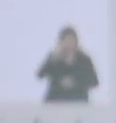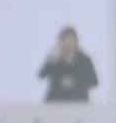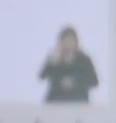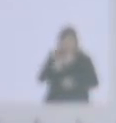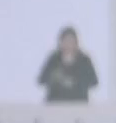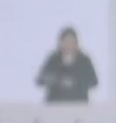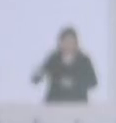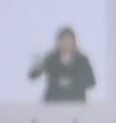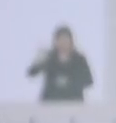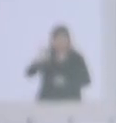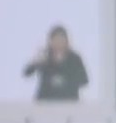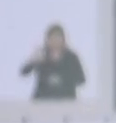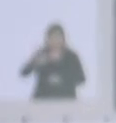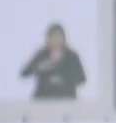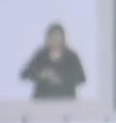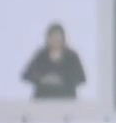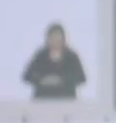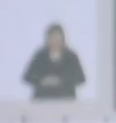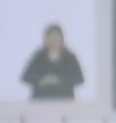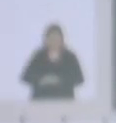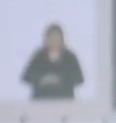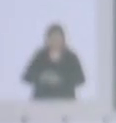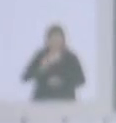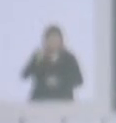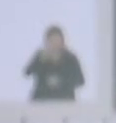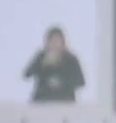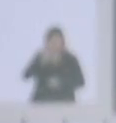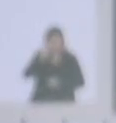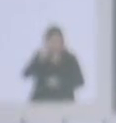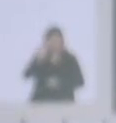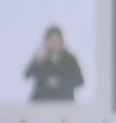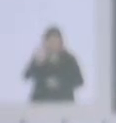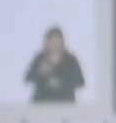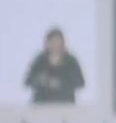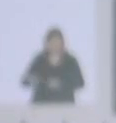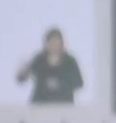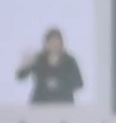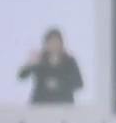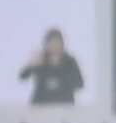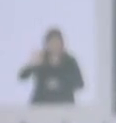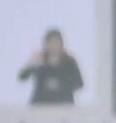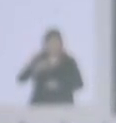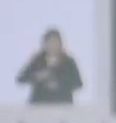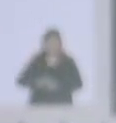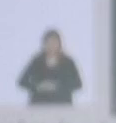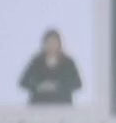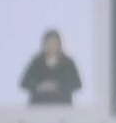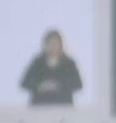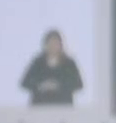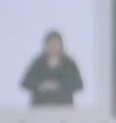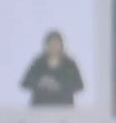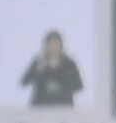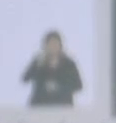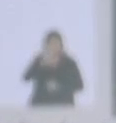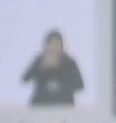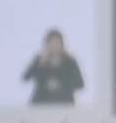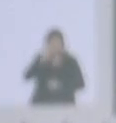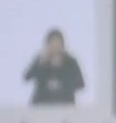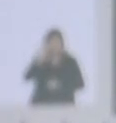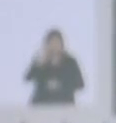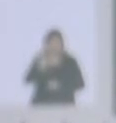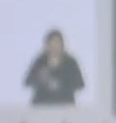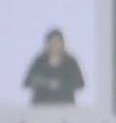e nós vamos a gente precisa de um cadastro reserva porque sempre acontecem algumas